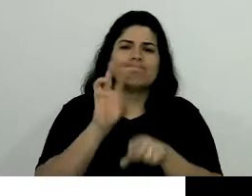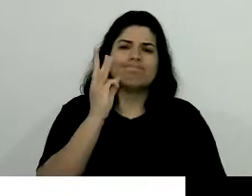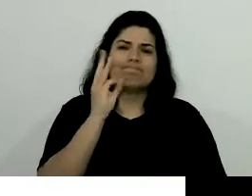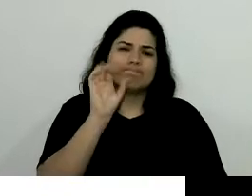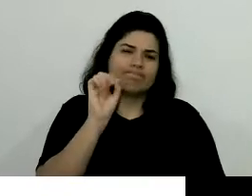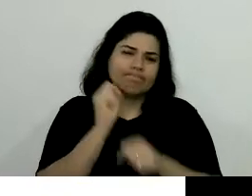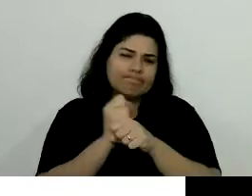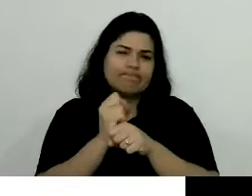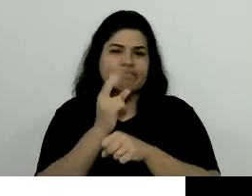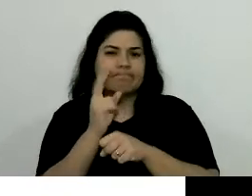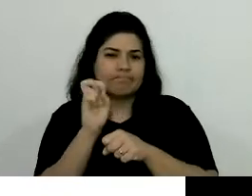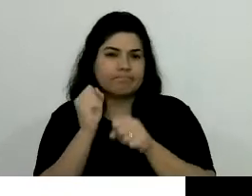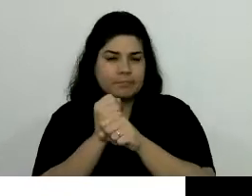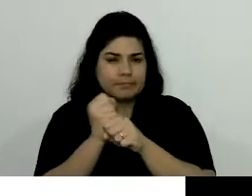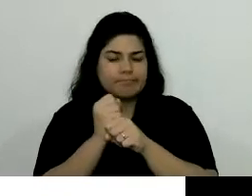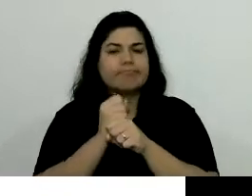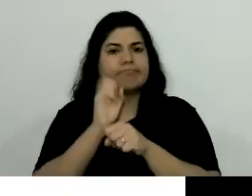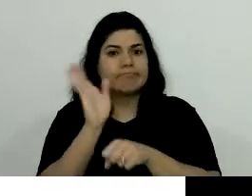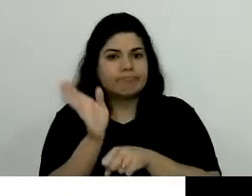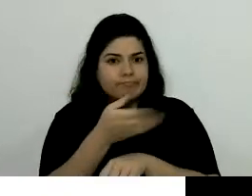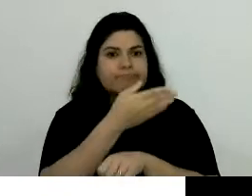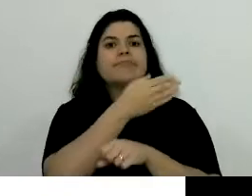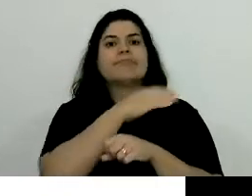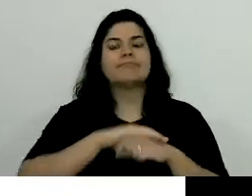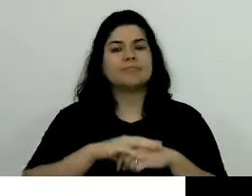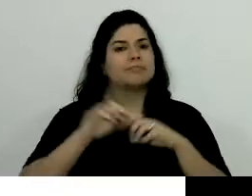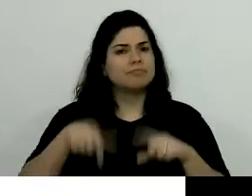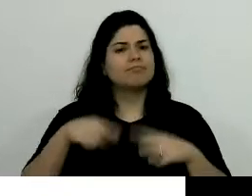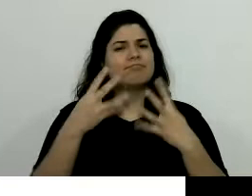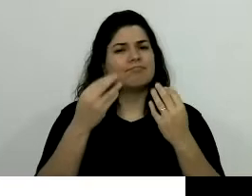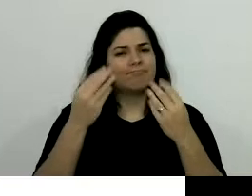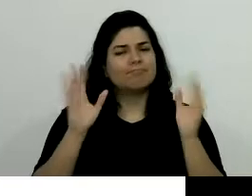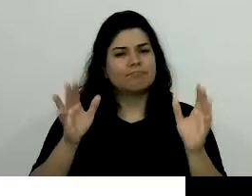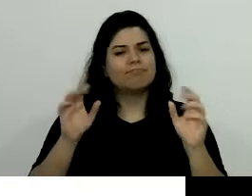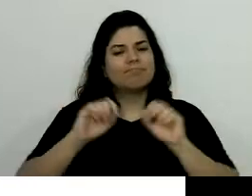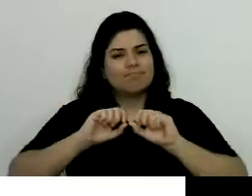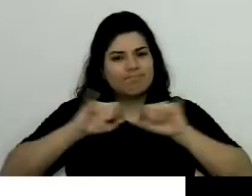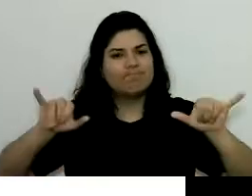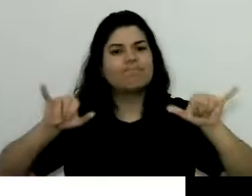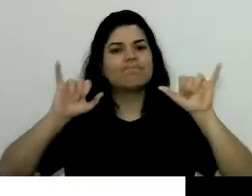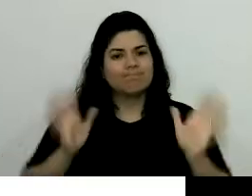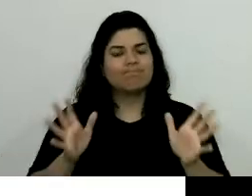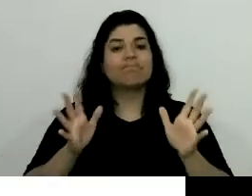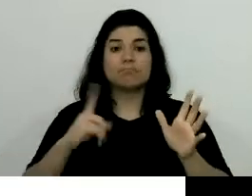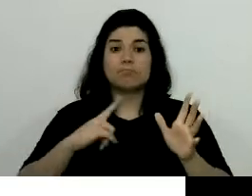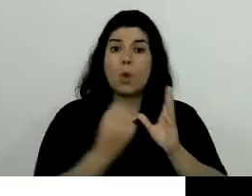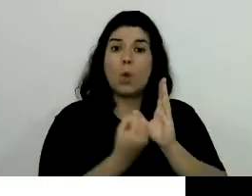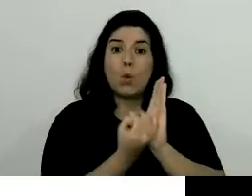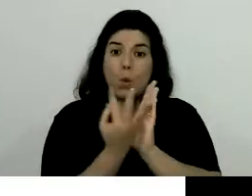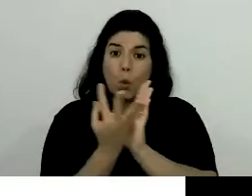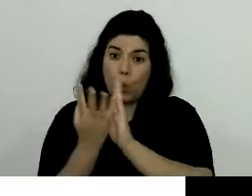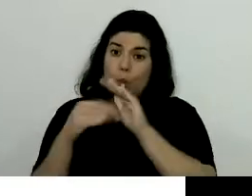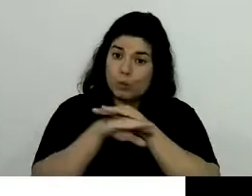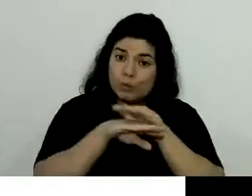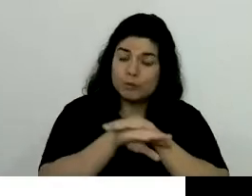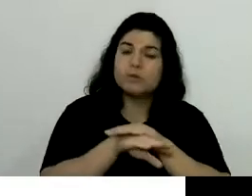25 anos, é muito, nós já divulgamos sobre essa coleção, então eu preparei um pequeno conjunto de imagens só